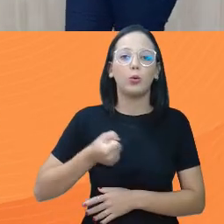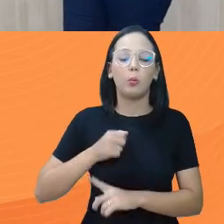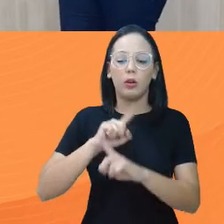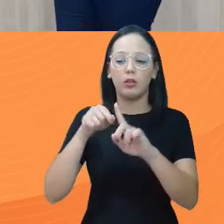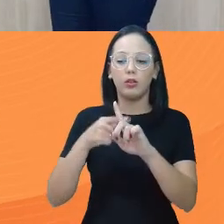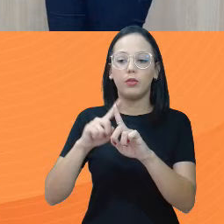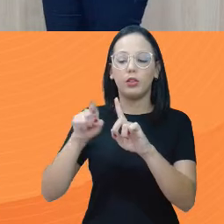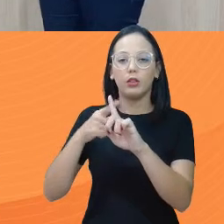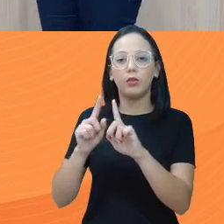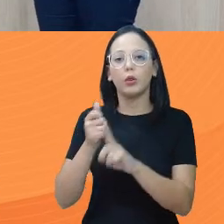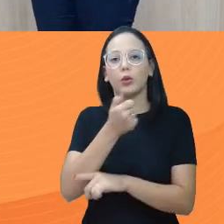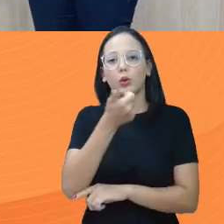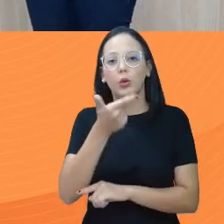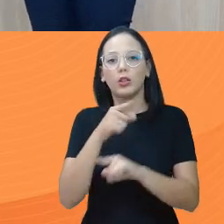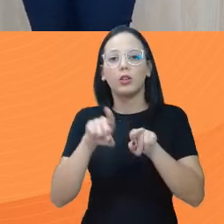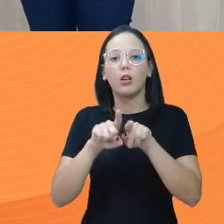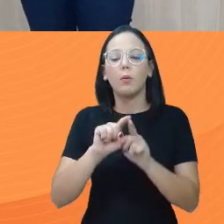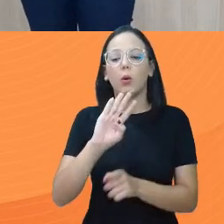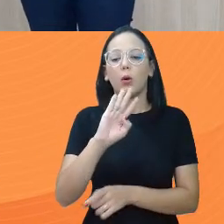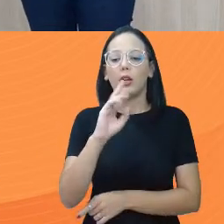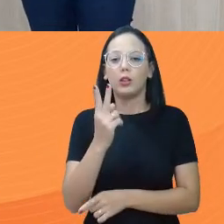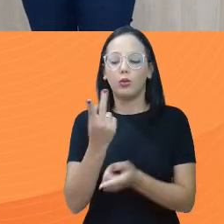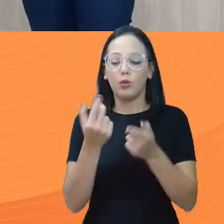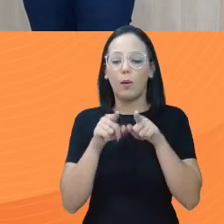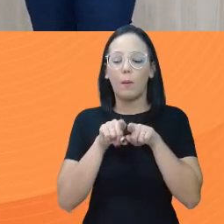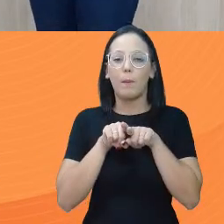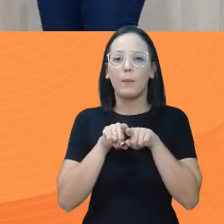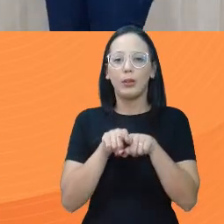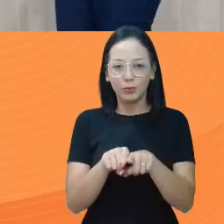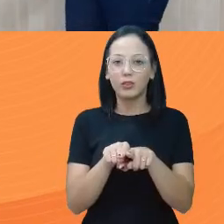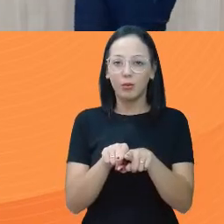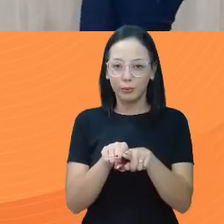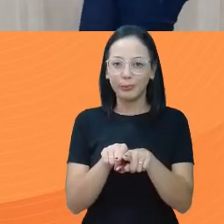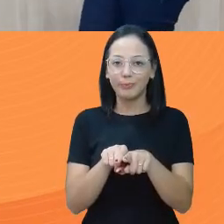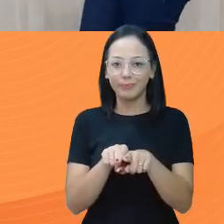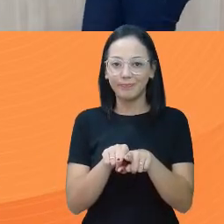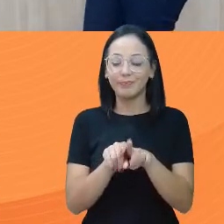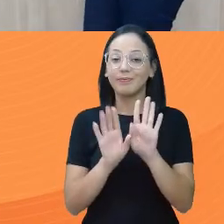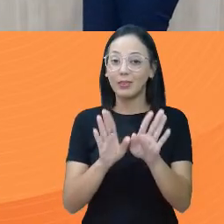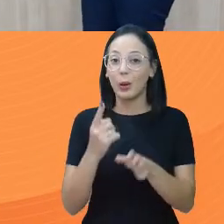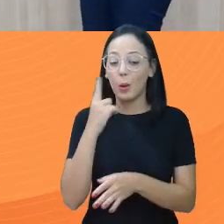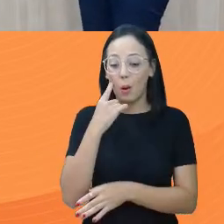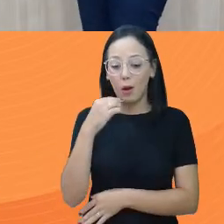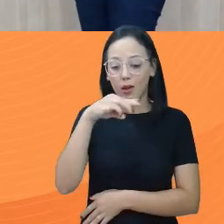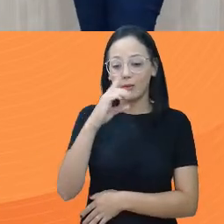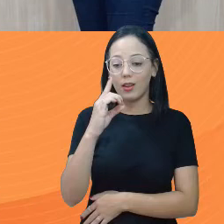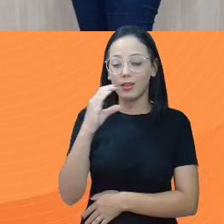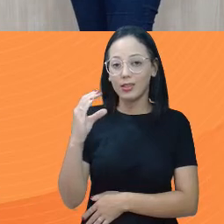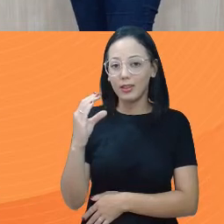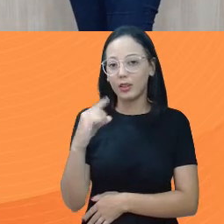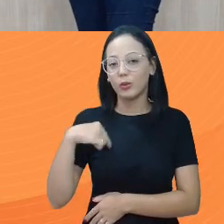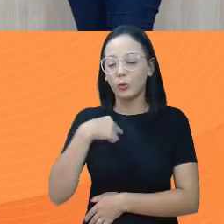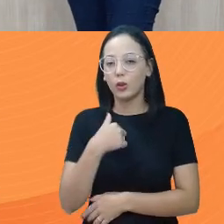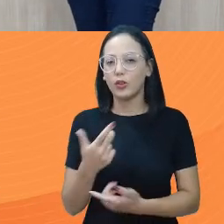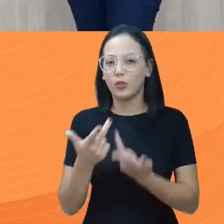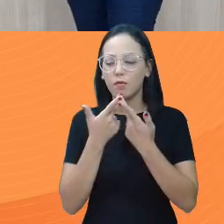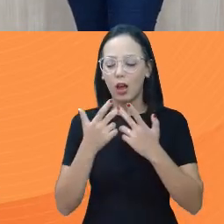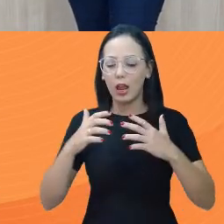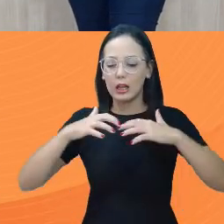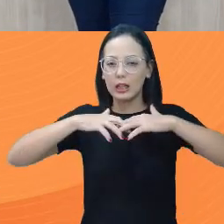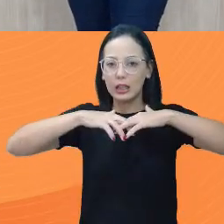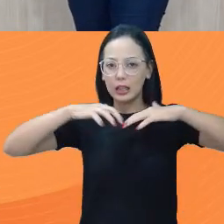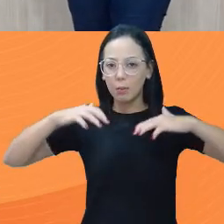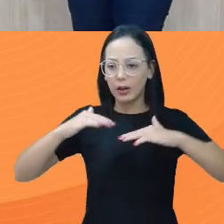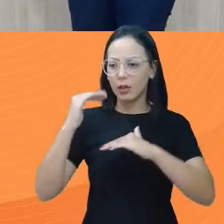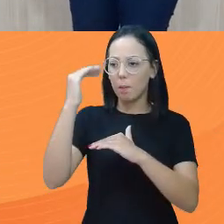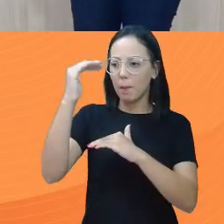de 12 e de 42 ao mesmo tempo, tá? No caso do MDC, quando a gente faz essa decomposição